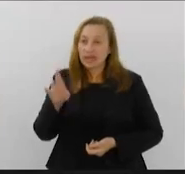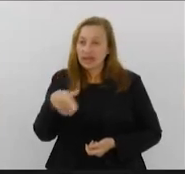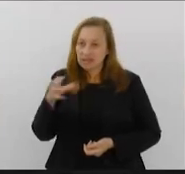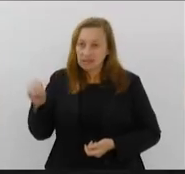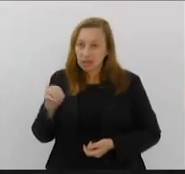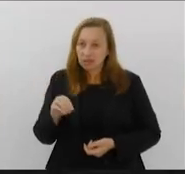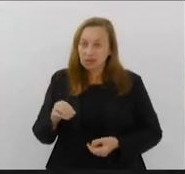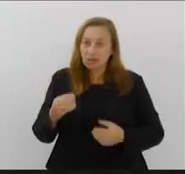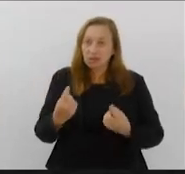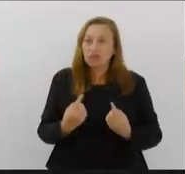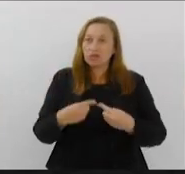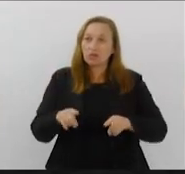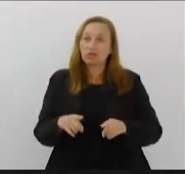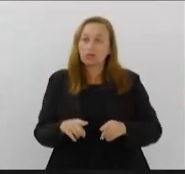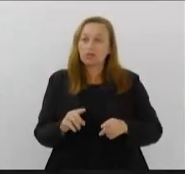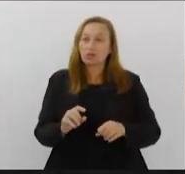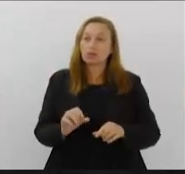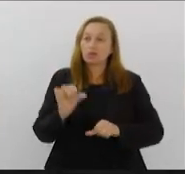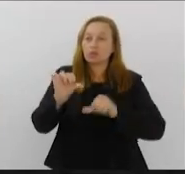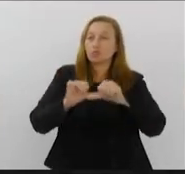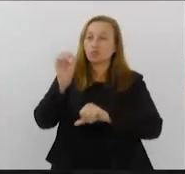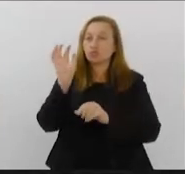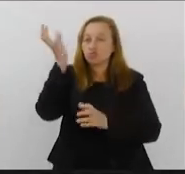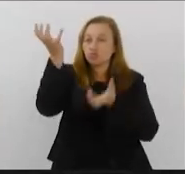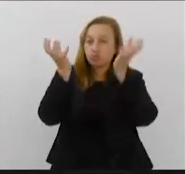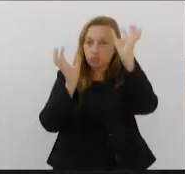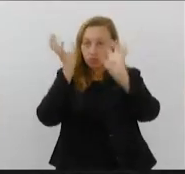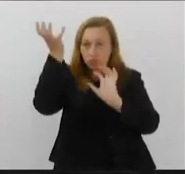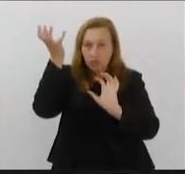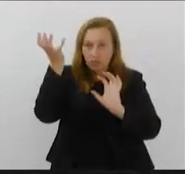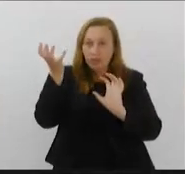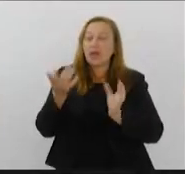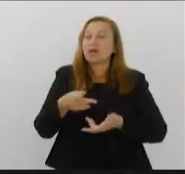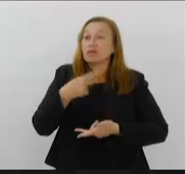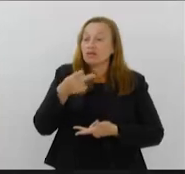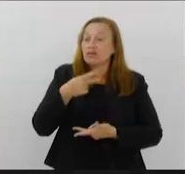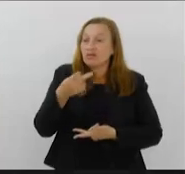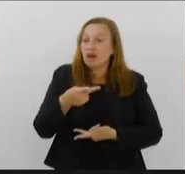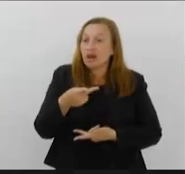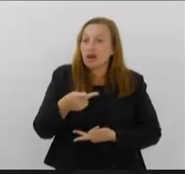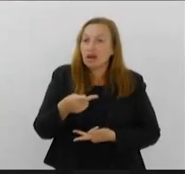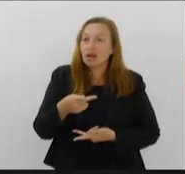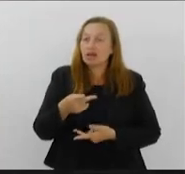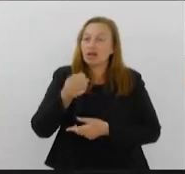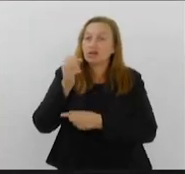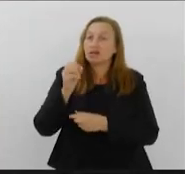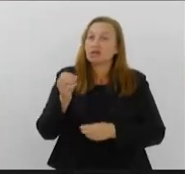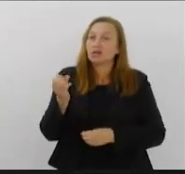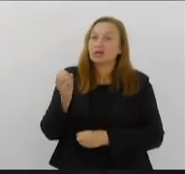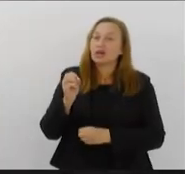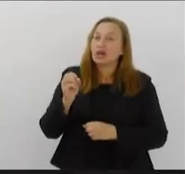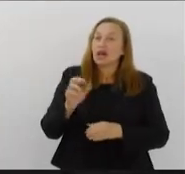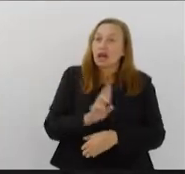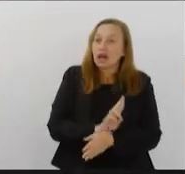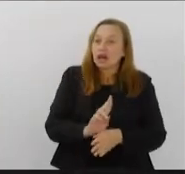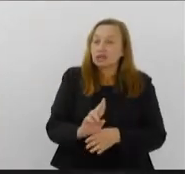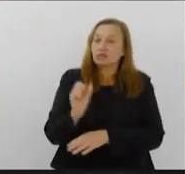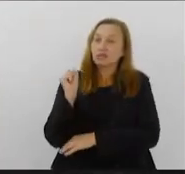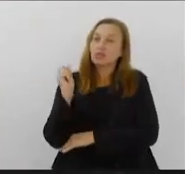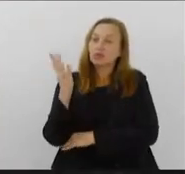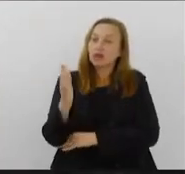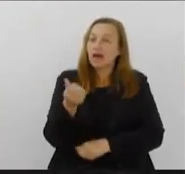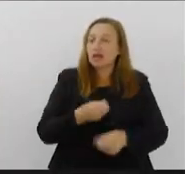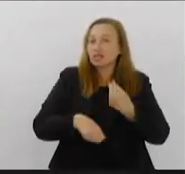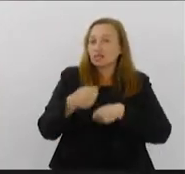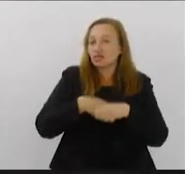enfrentamento aos efeitos dos eventos climáticos extremos, quando a gente fala de racismo ambiental, quando a gente fala de articulação da